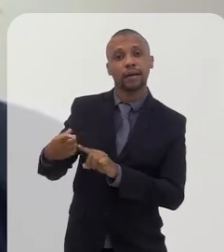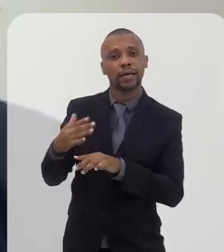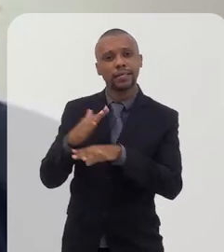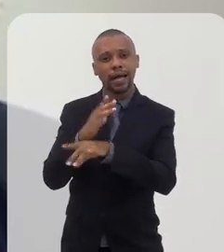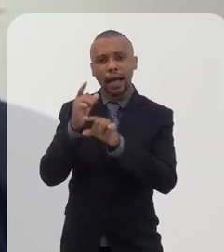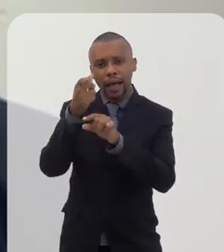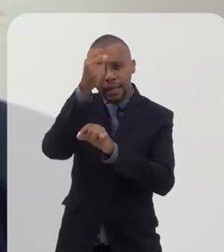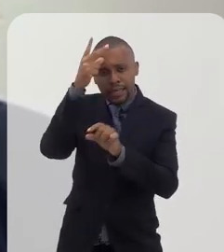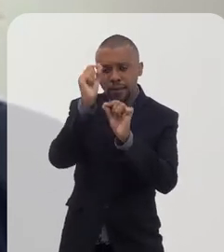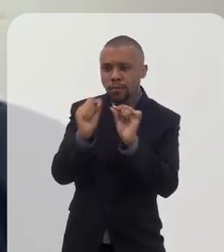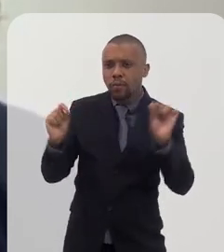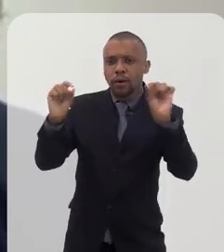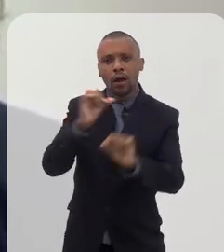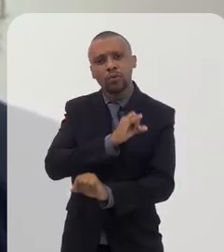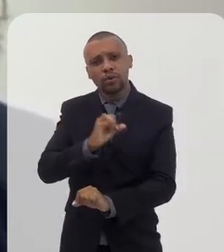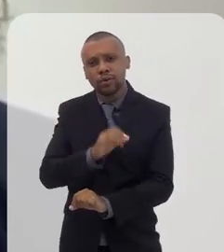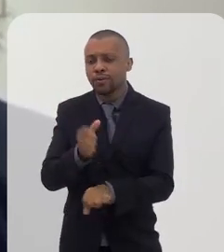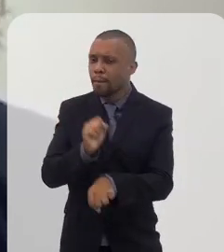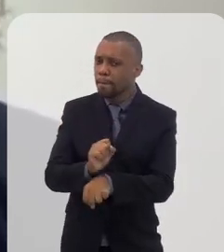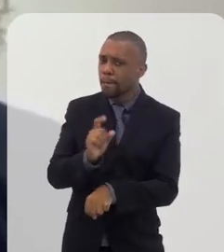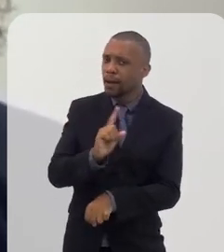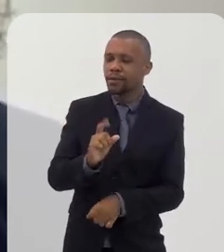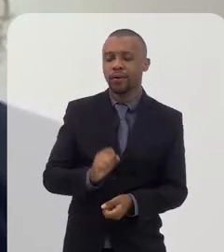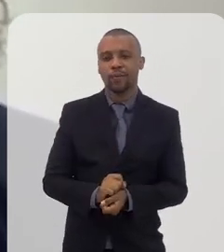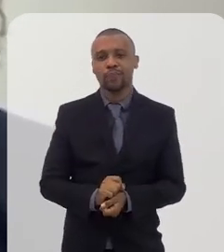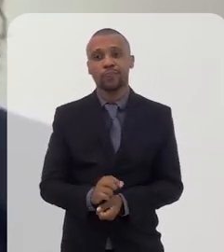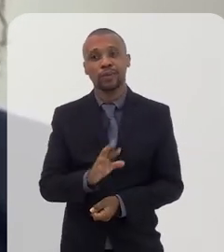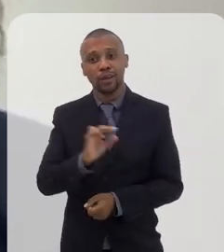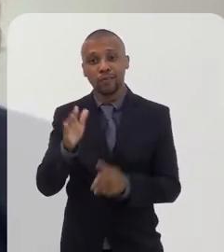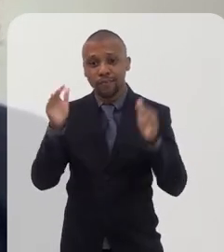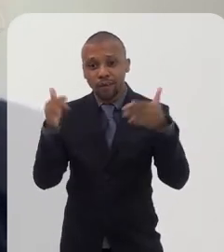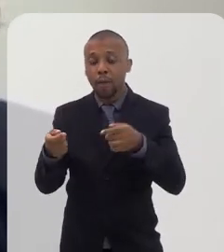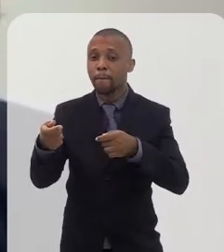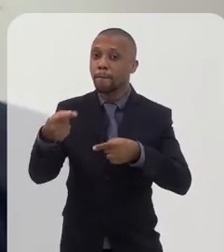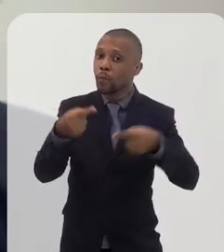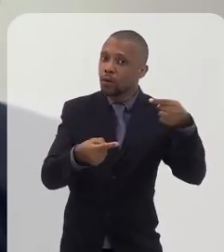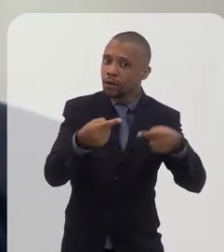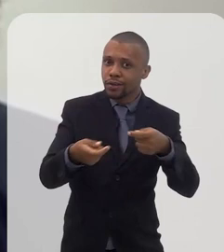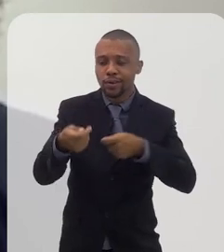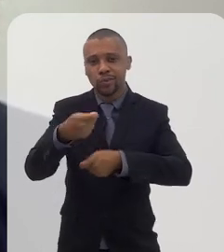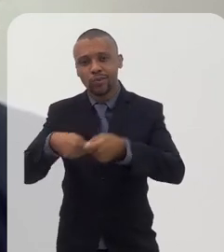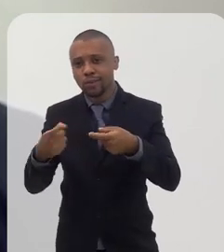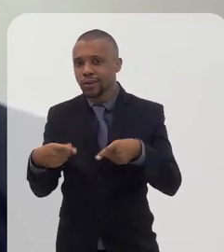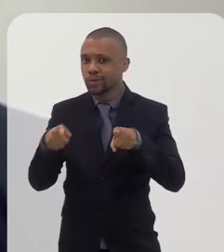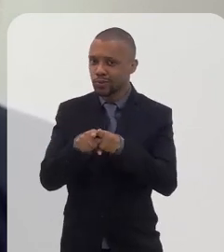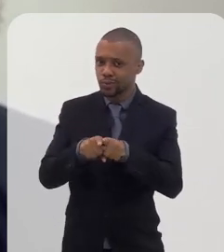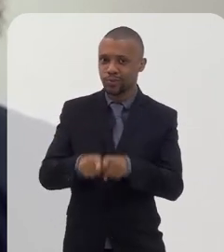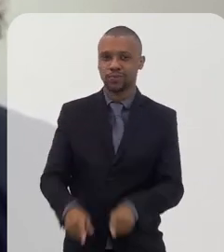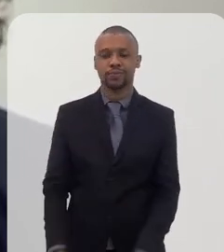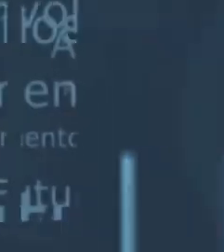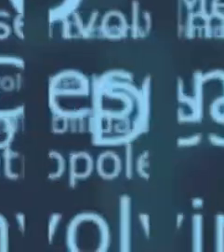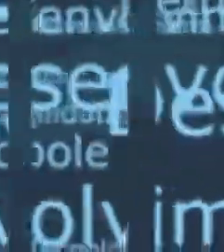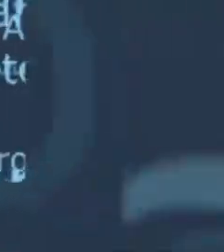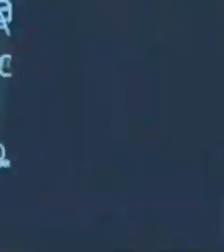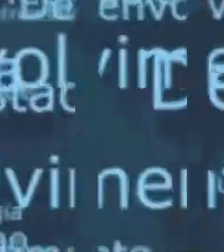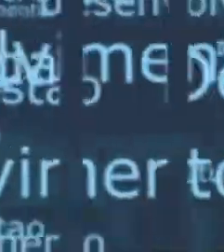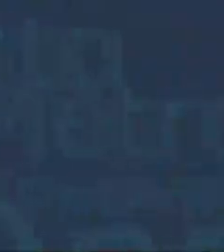e das cidades aqui do Rio de Janeiro. Não sai daí. Rio em Foco aqui, política e economia caminham juntas.